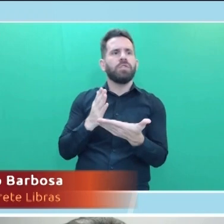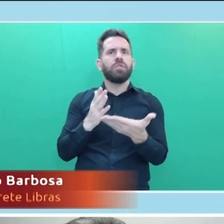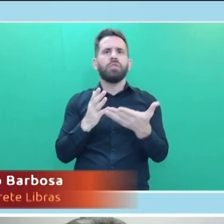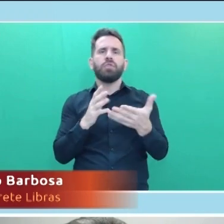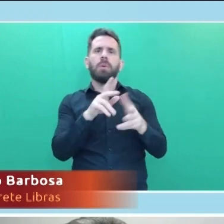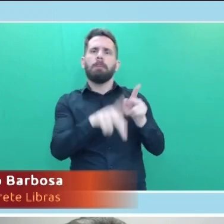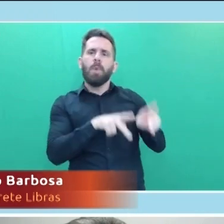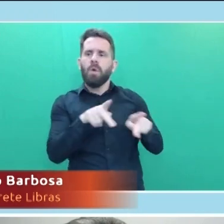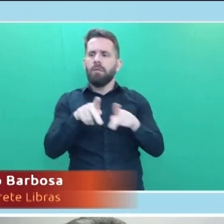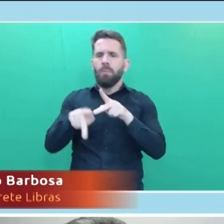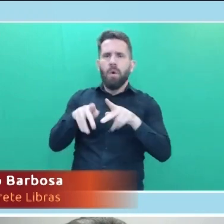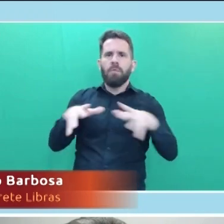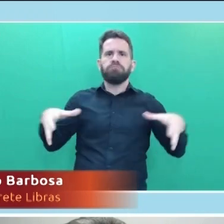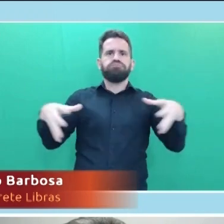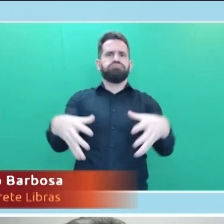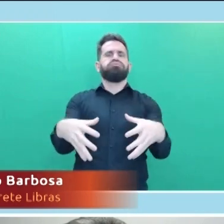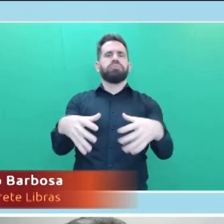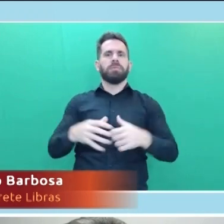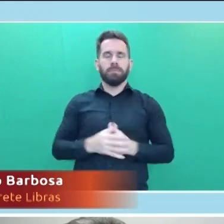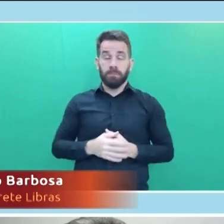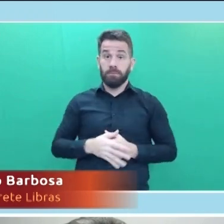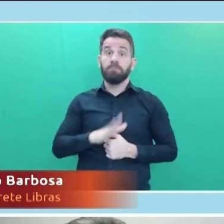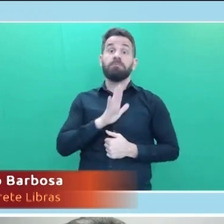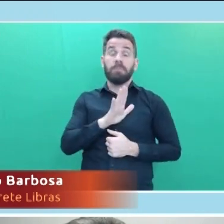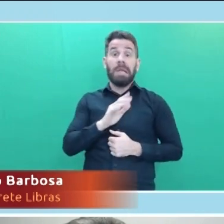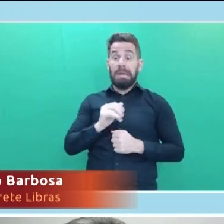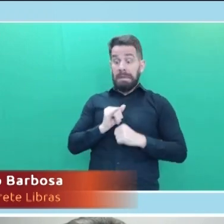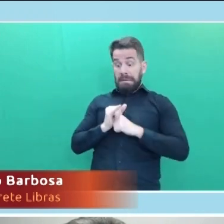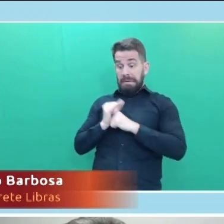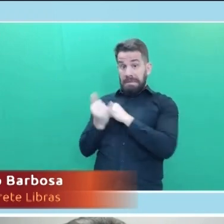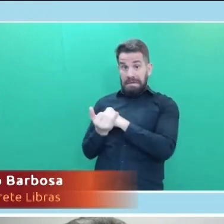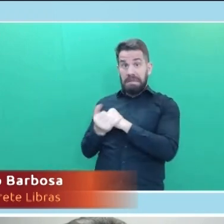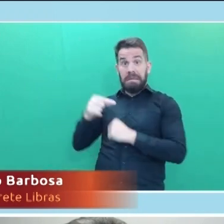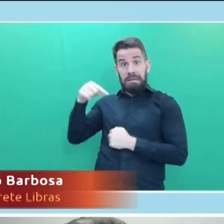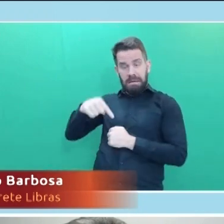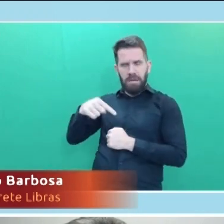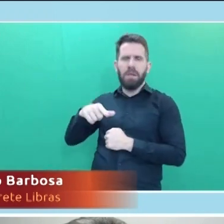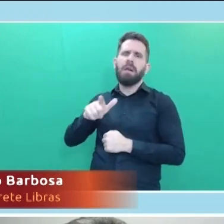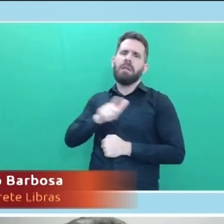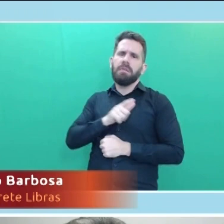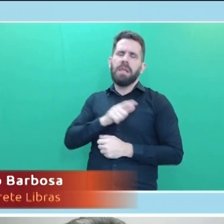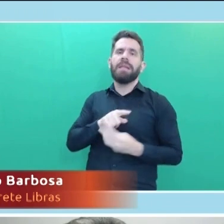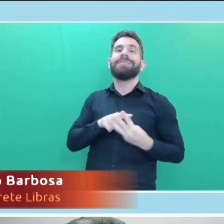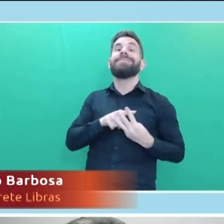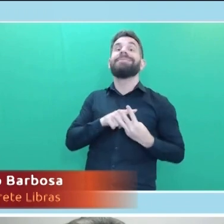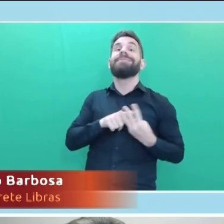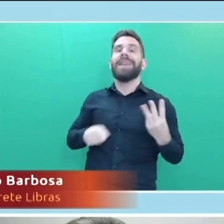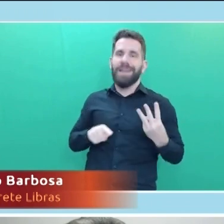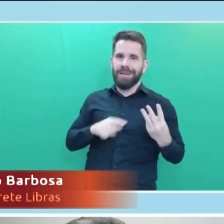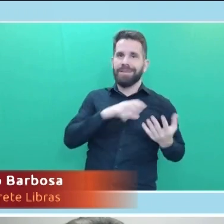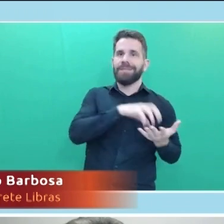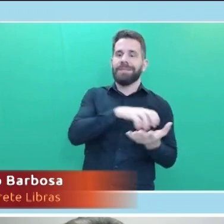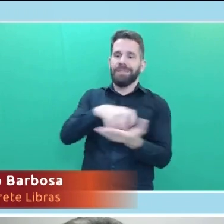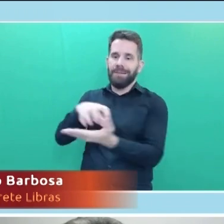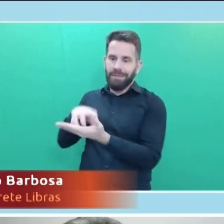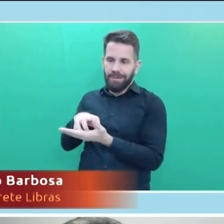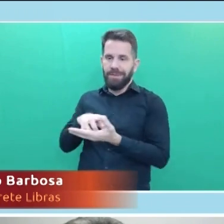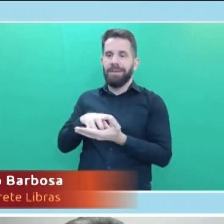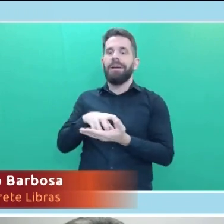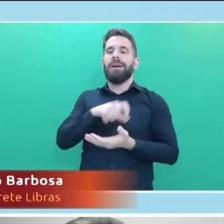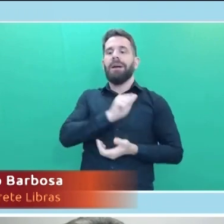Na Ilha do Bananal existe 3 etnias, que é Avá Canoeiro,